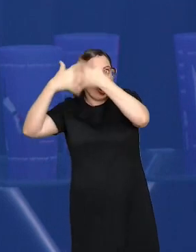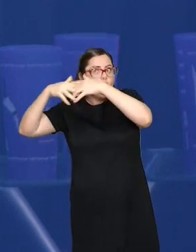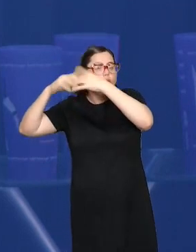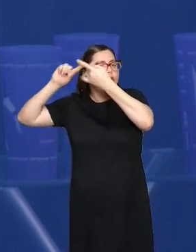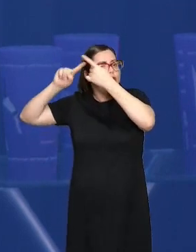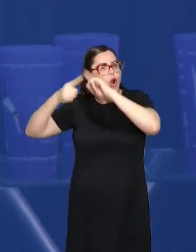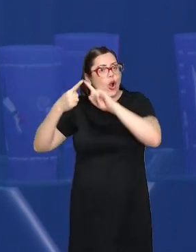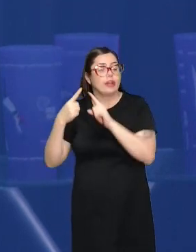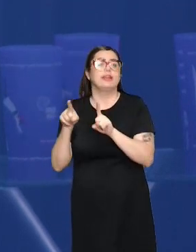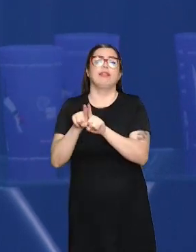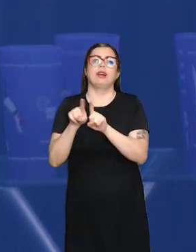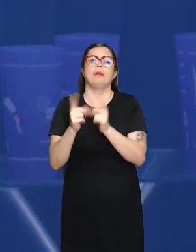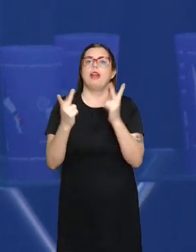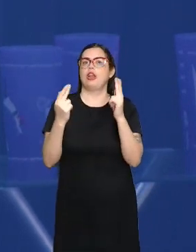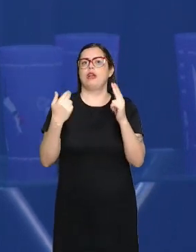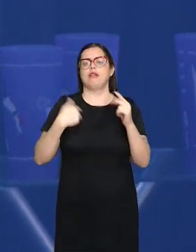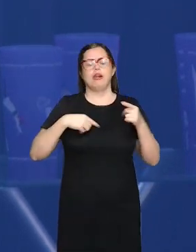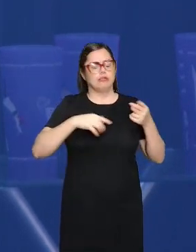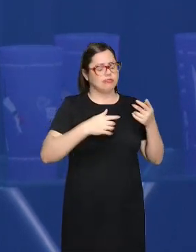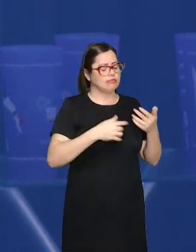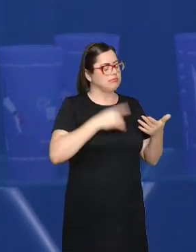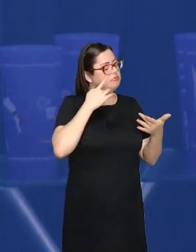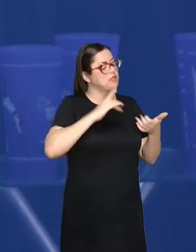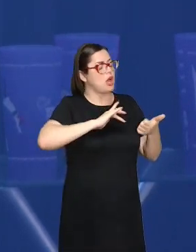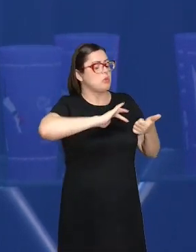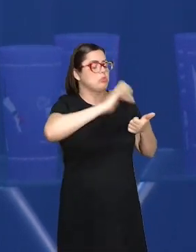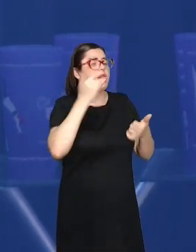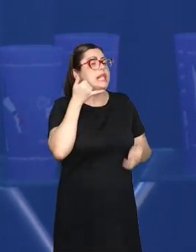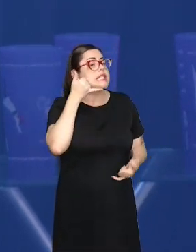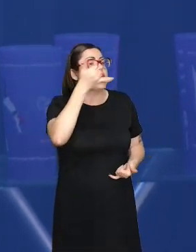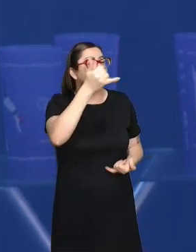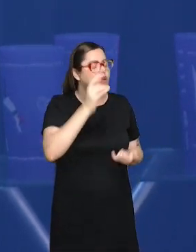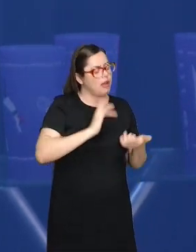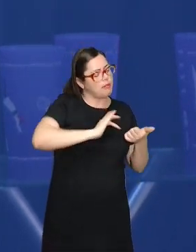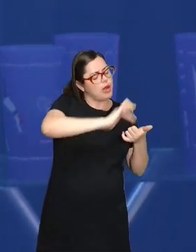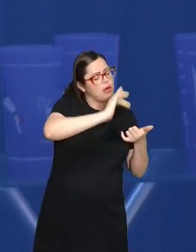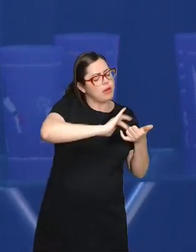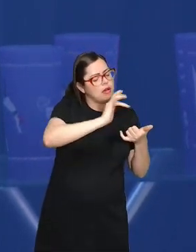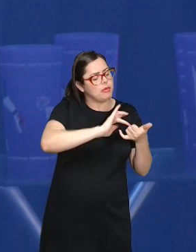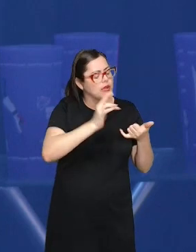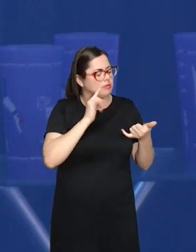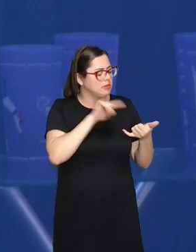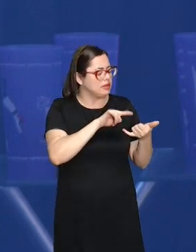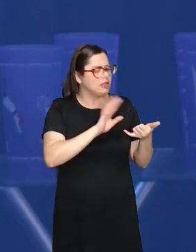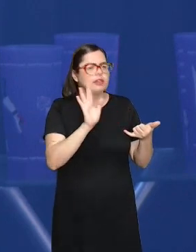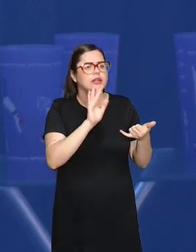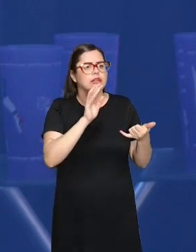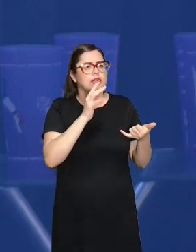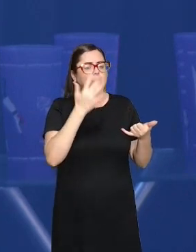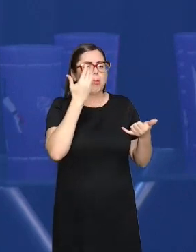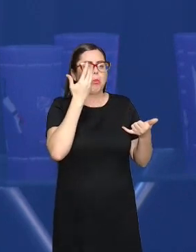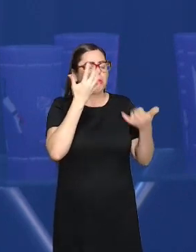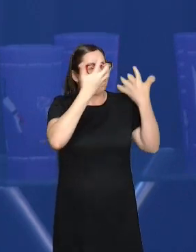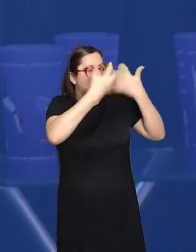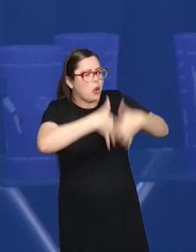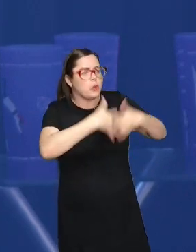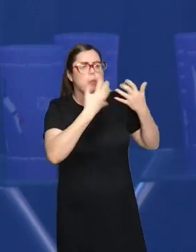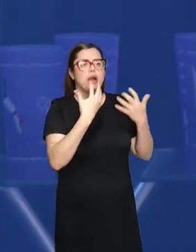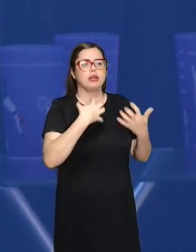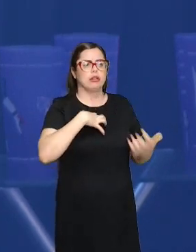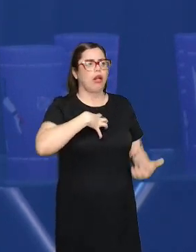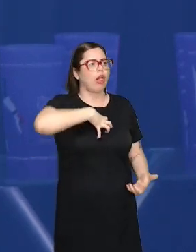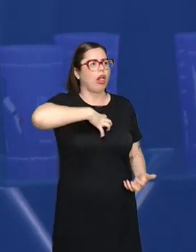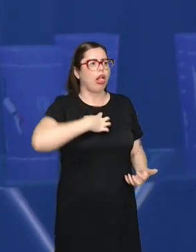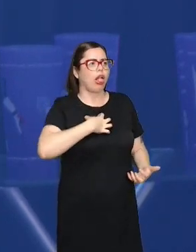né, com o celular. Então, às vezes, vai mexer no celular, não se coloque no automático. Pensa um pouco, entenda aquilo que você está vendo, se